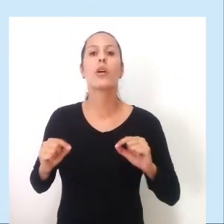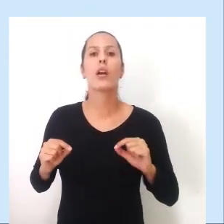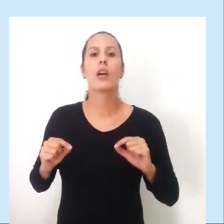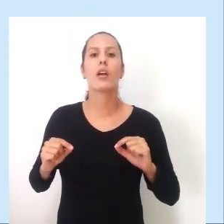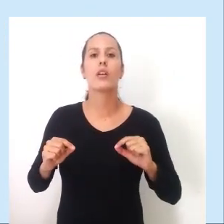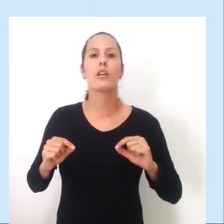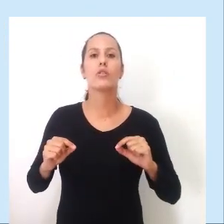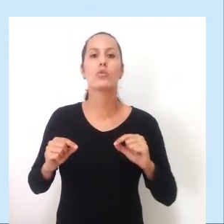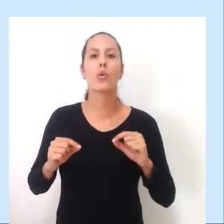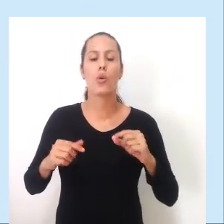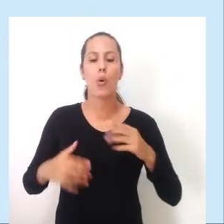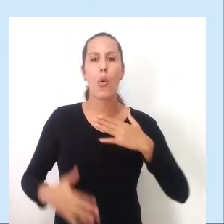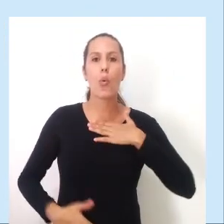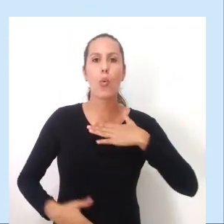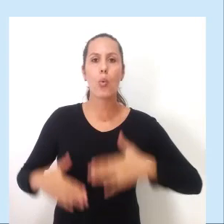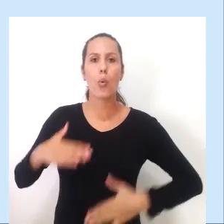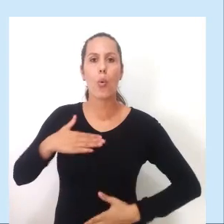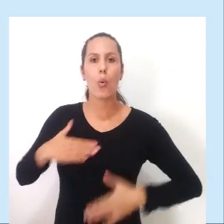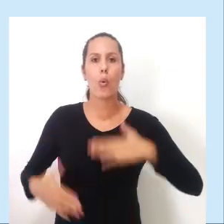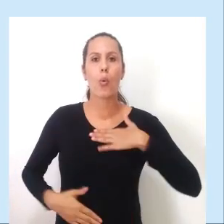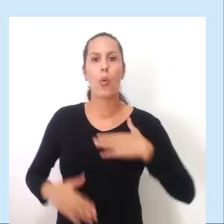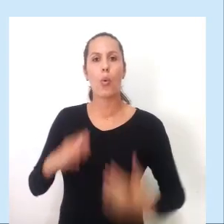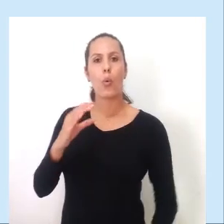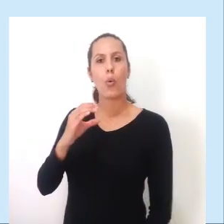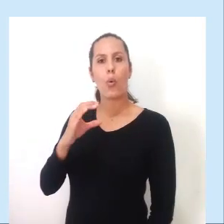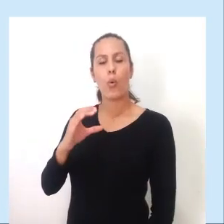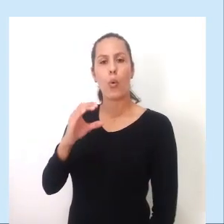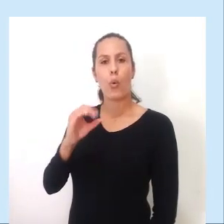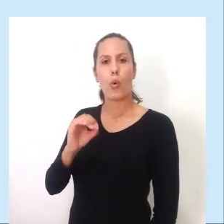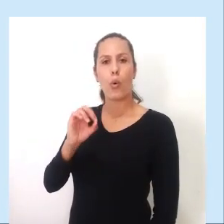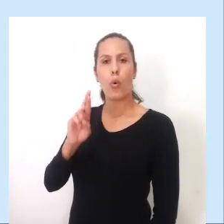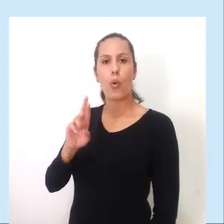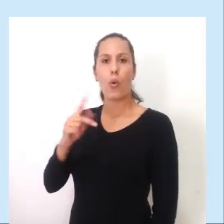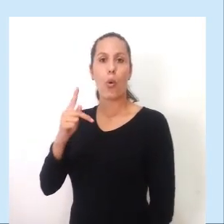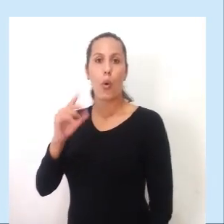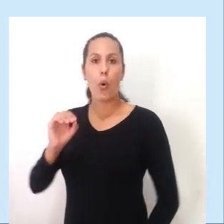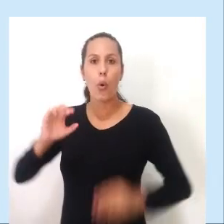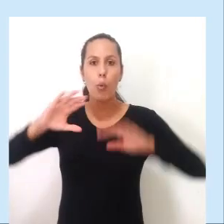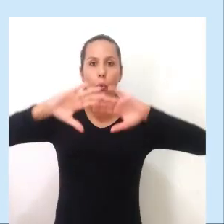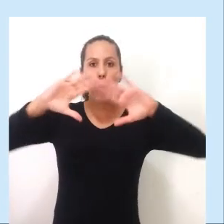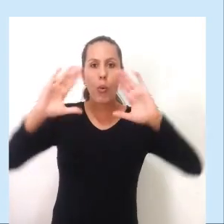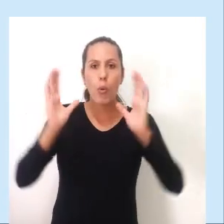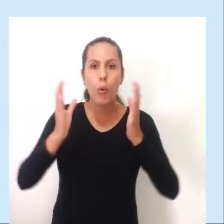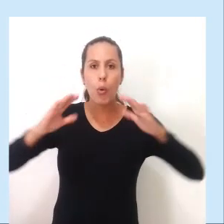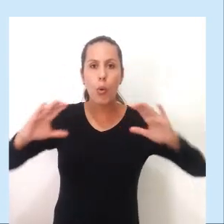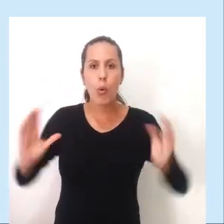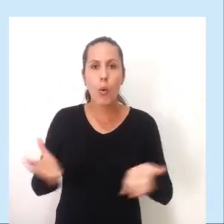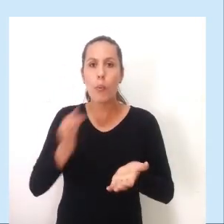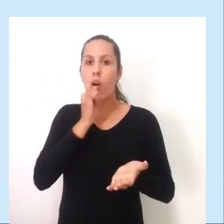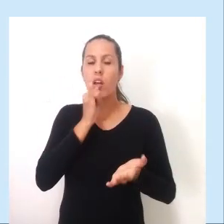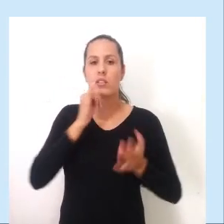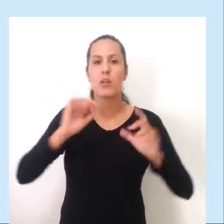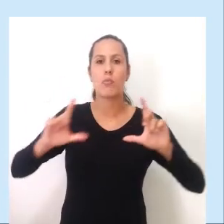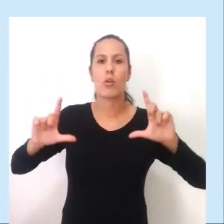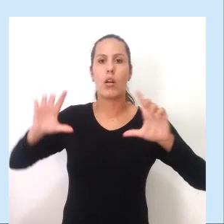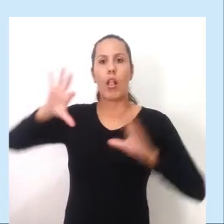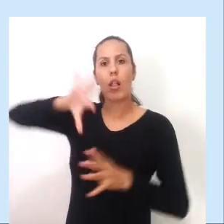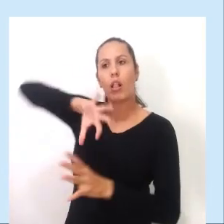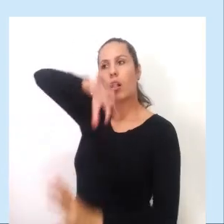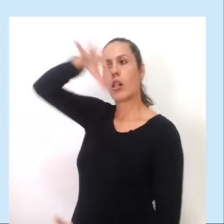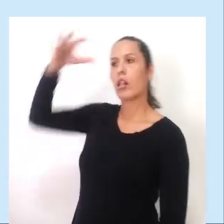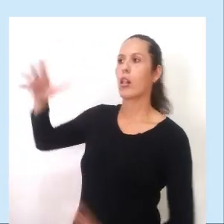a forma do corpo desse ser vivo impresso numa rocha.